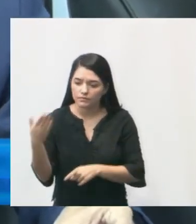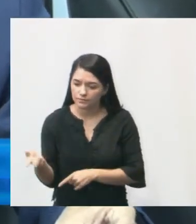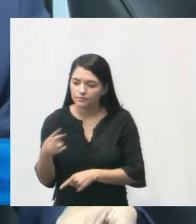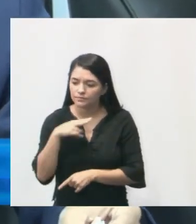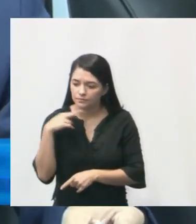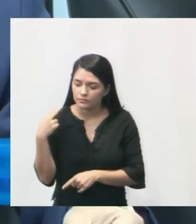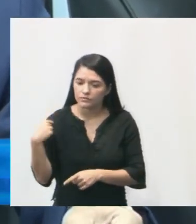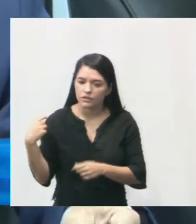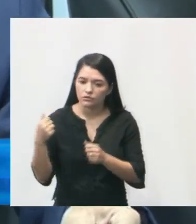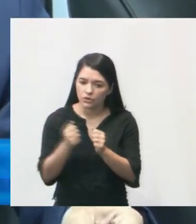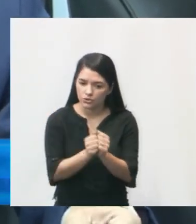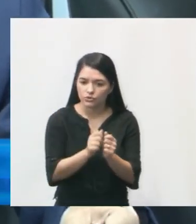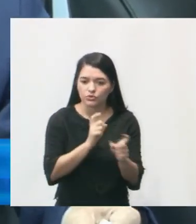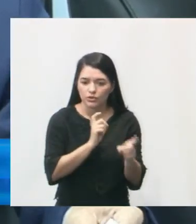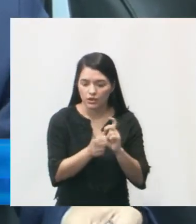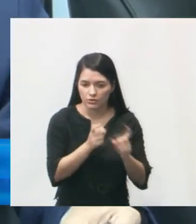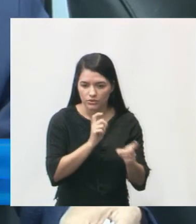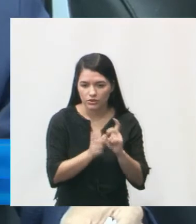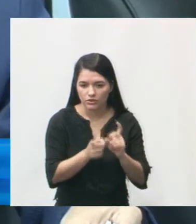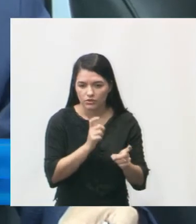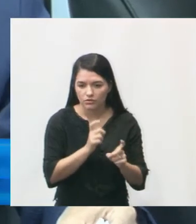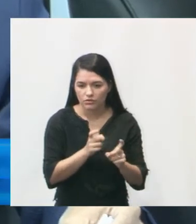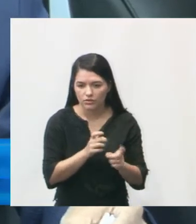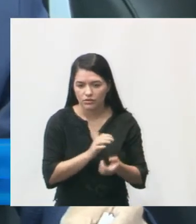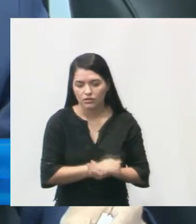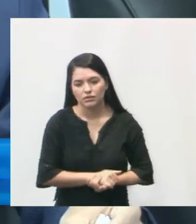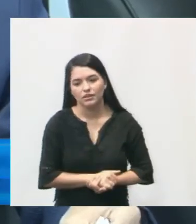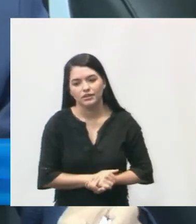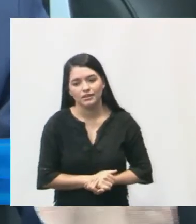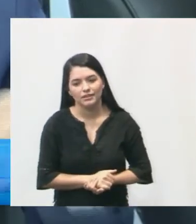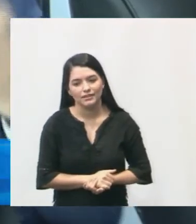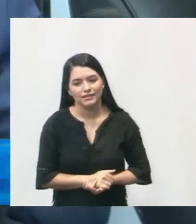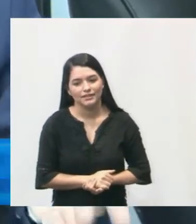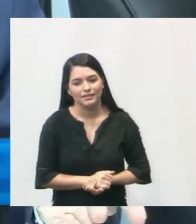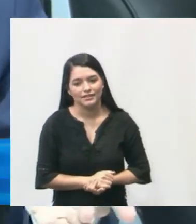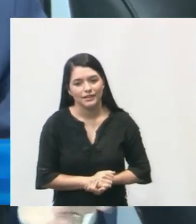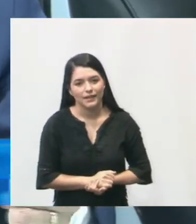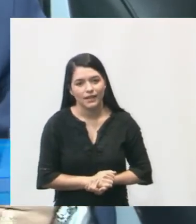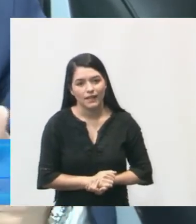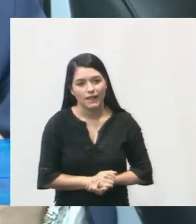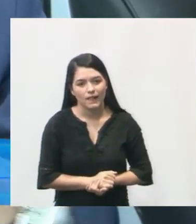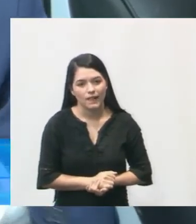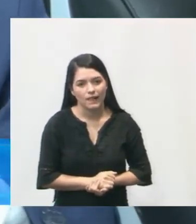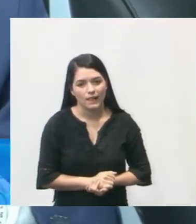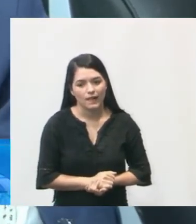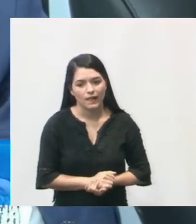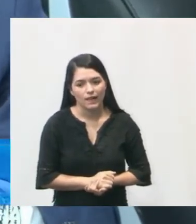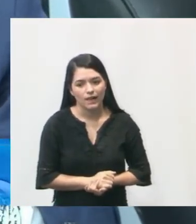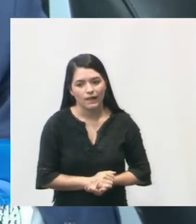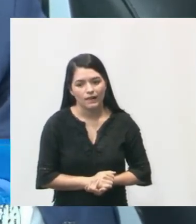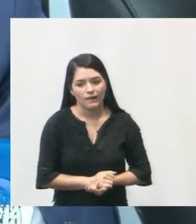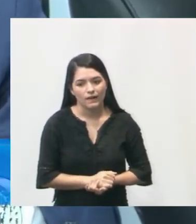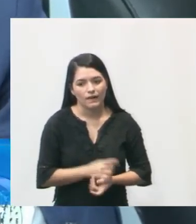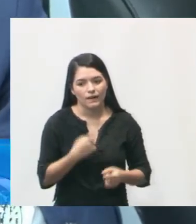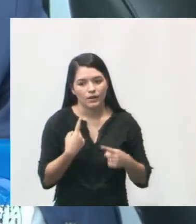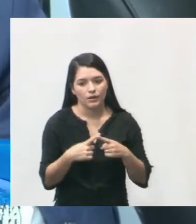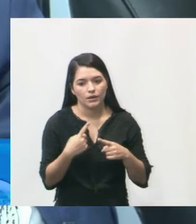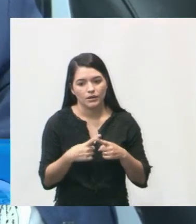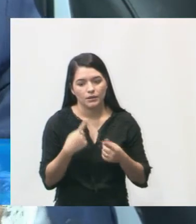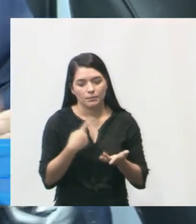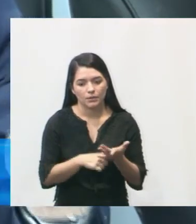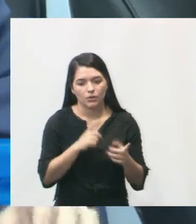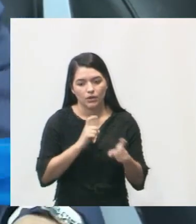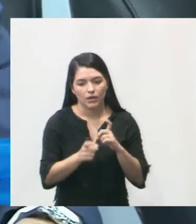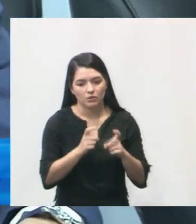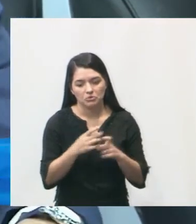participou dessa reunião, vereadora Neuzinha, da reunião posterior que teve na secretaria.